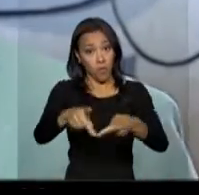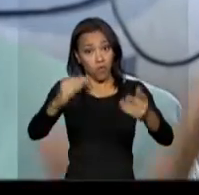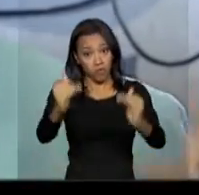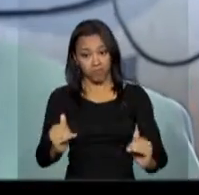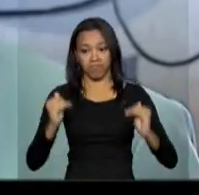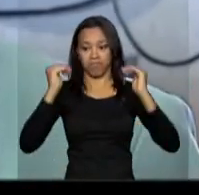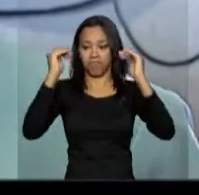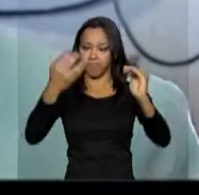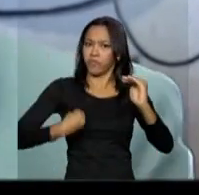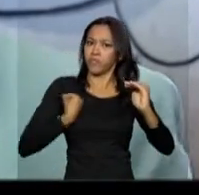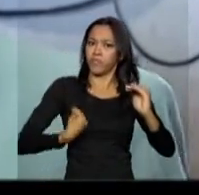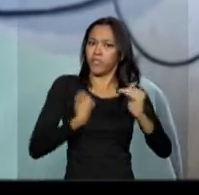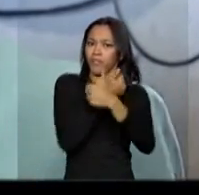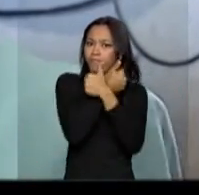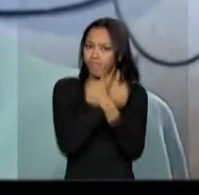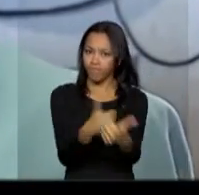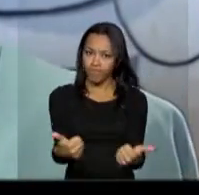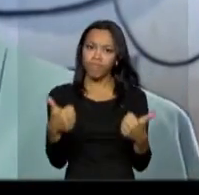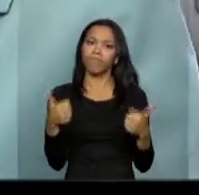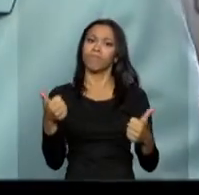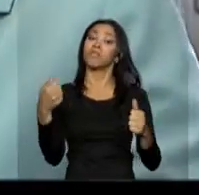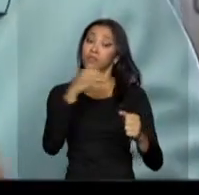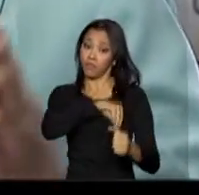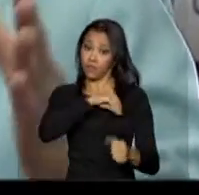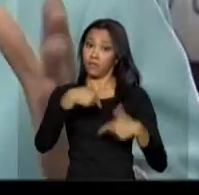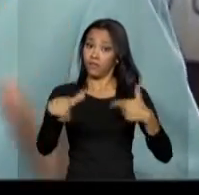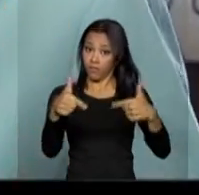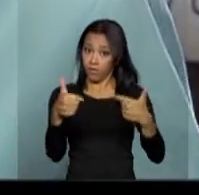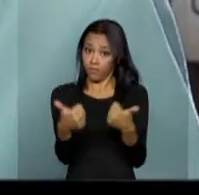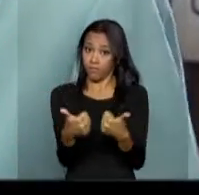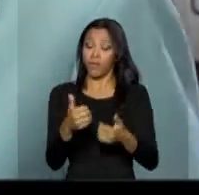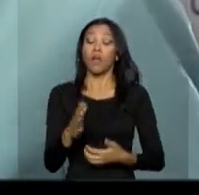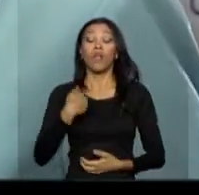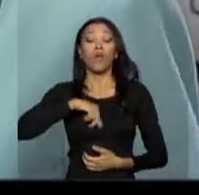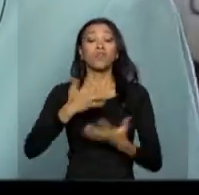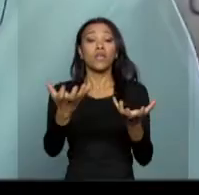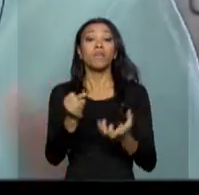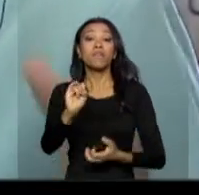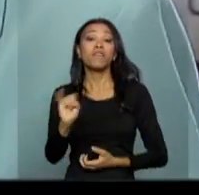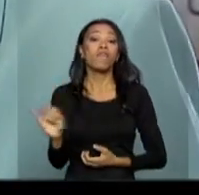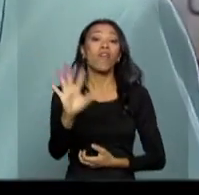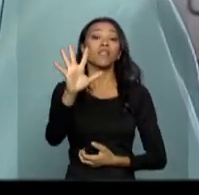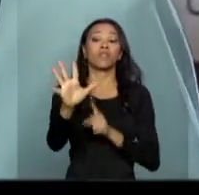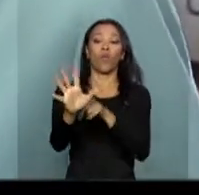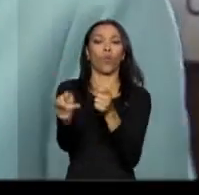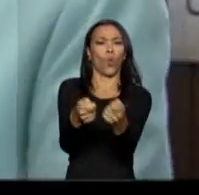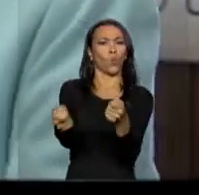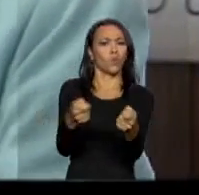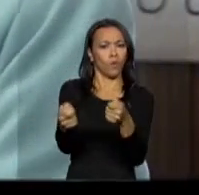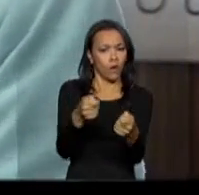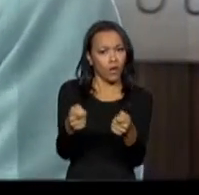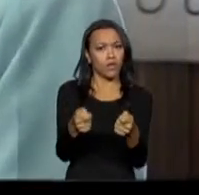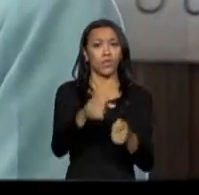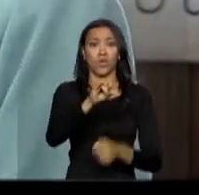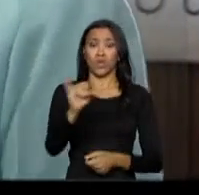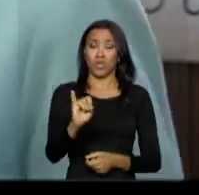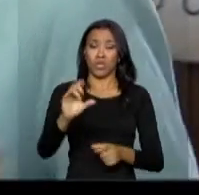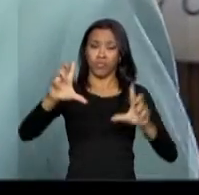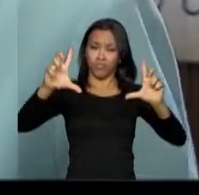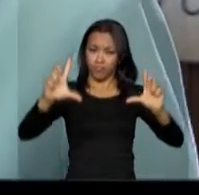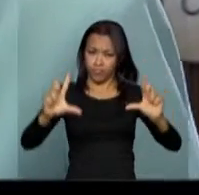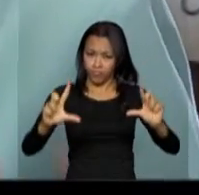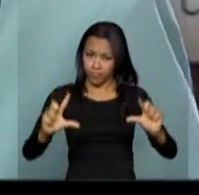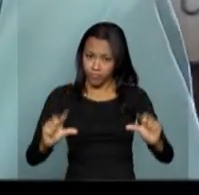vida, com mais e melhores empregos. Nós queremos um país com a inflação sob controle, juros